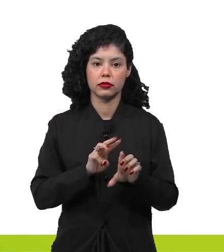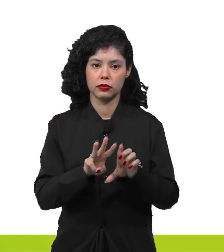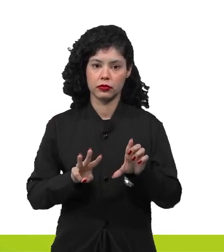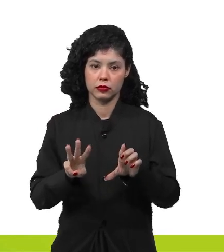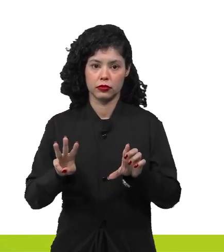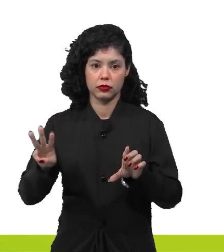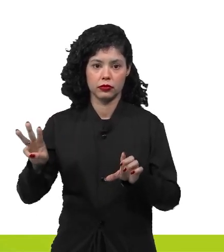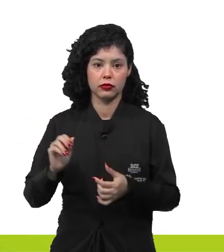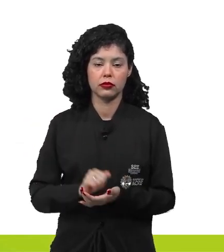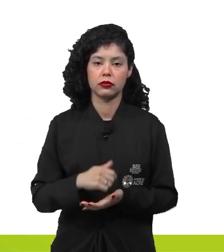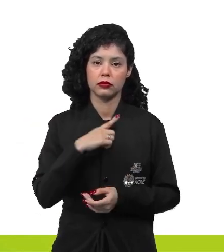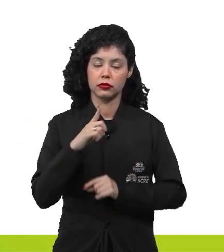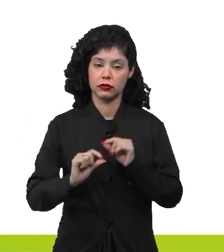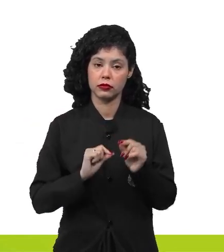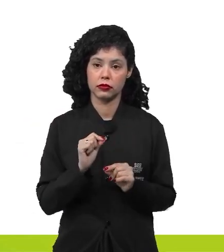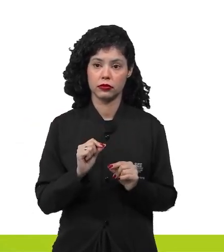temos